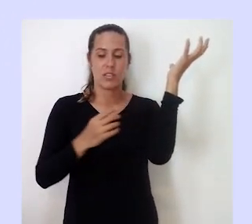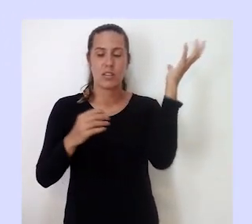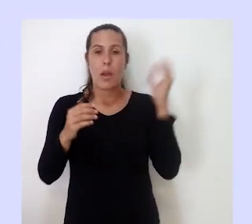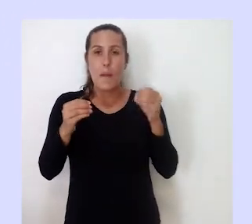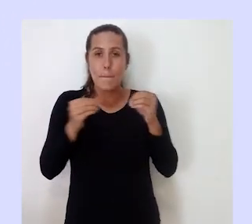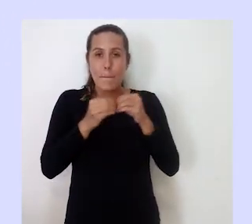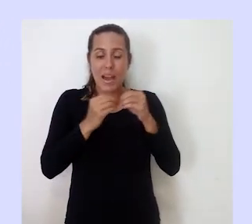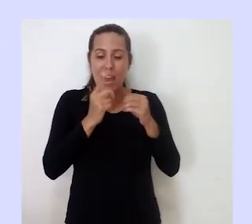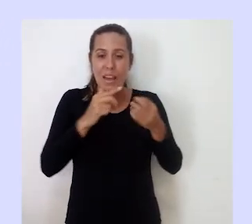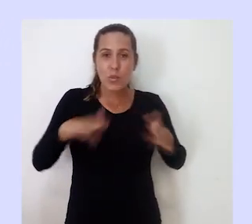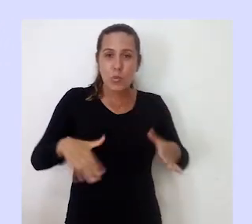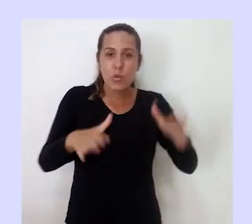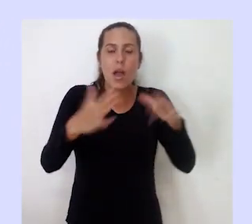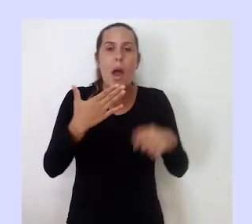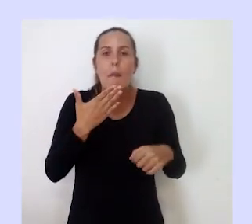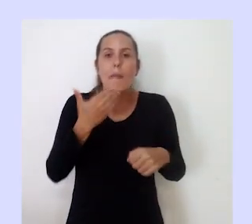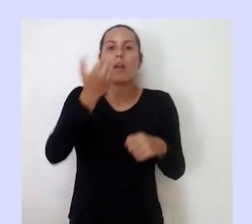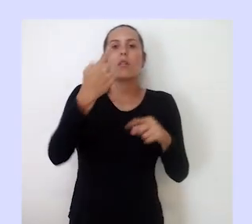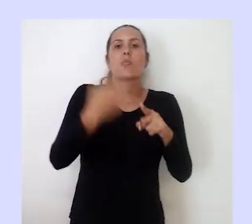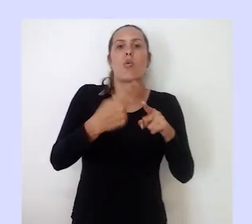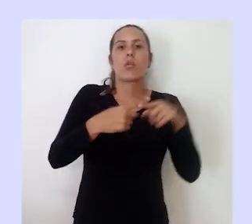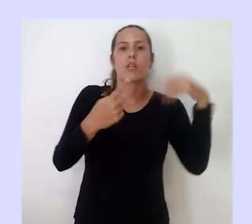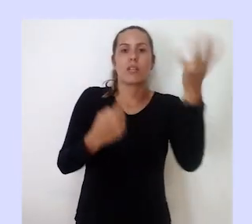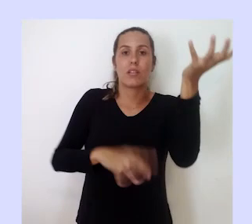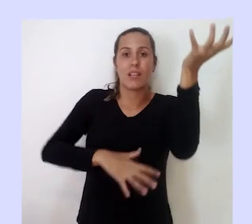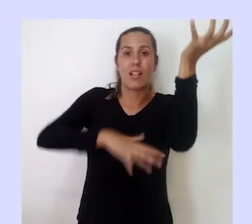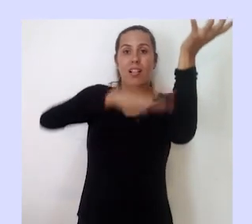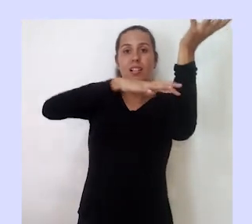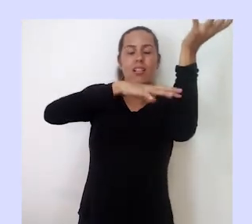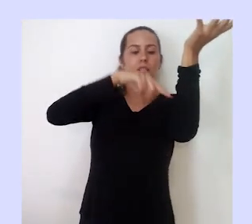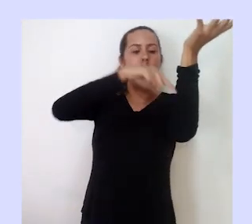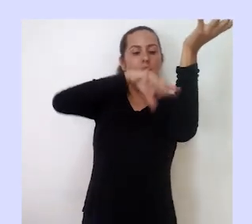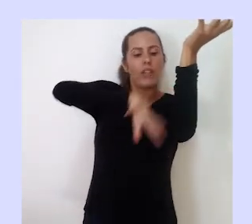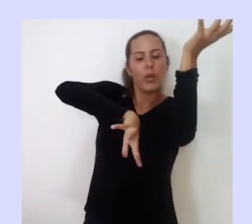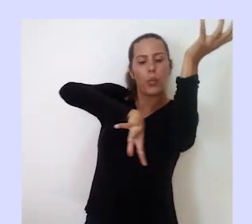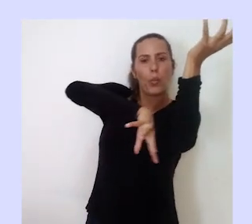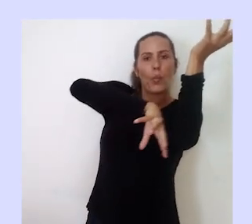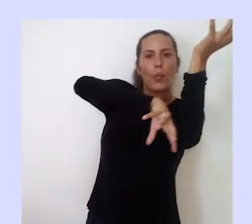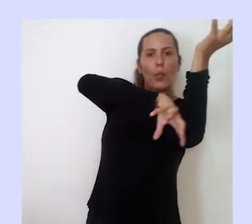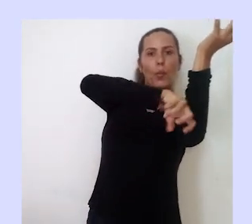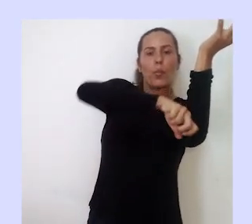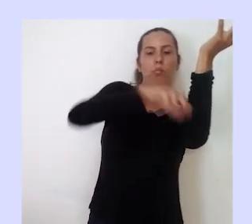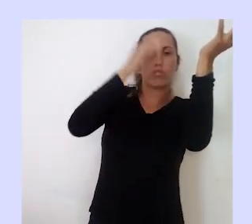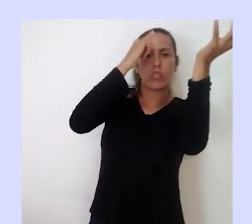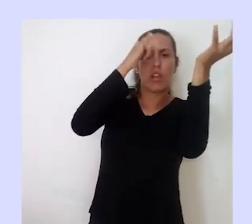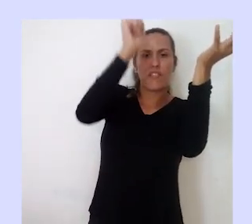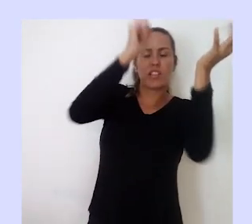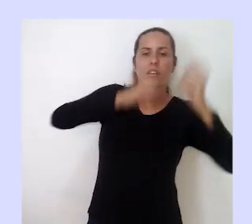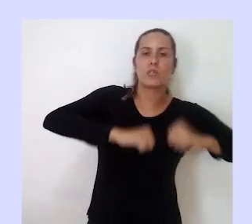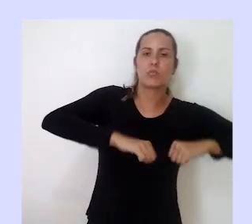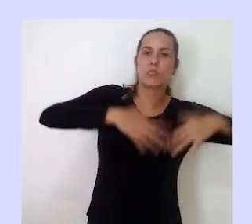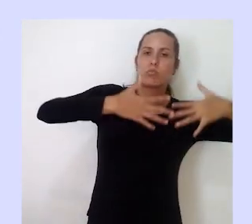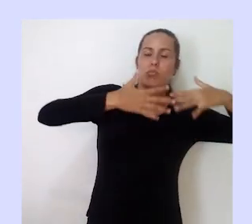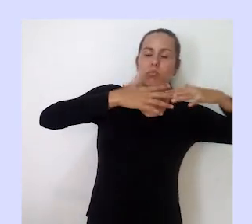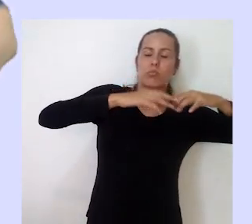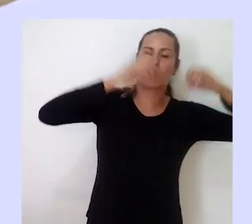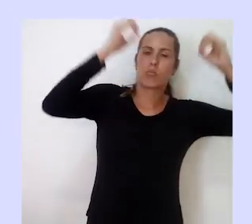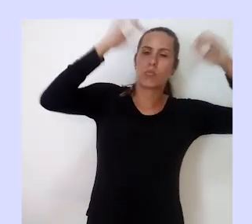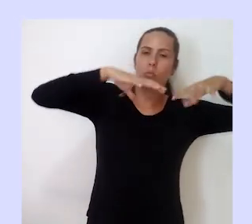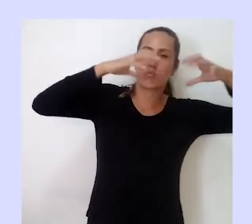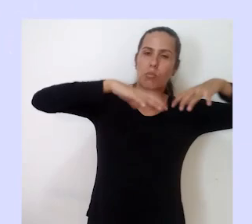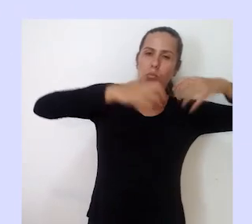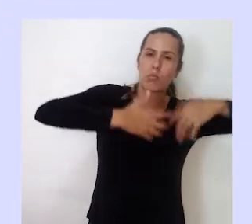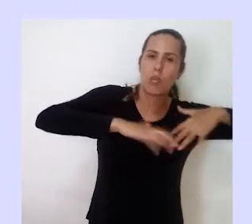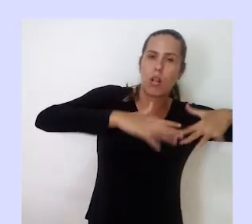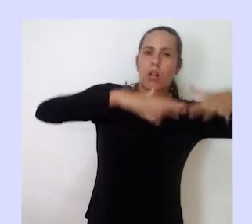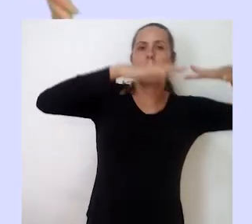vão absorver essa água, impedindo a água de transbordar. E pior ainda, porque a gente